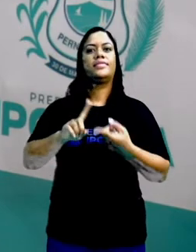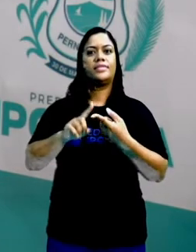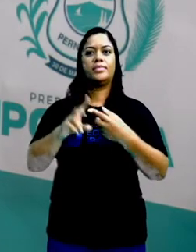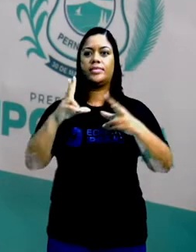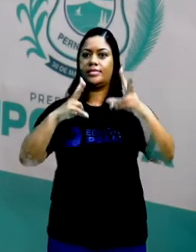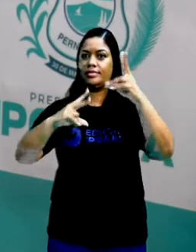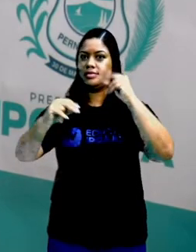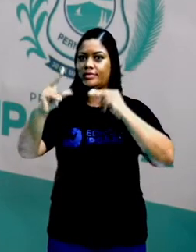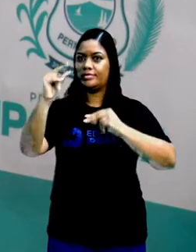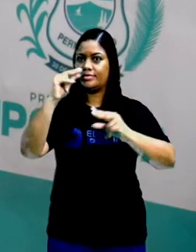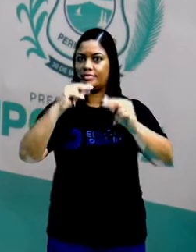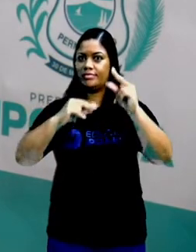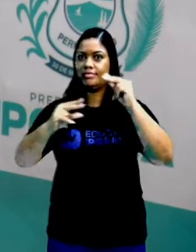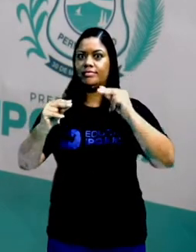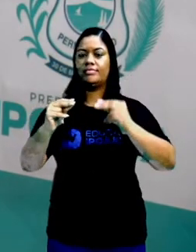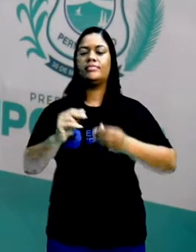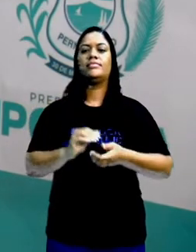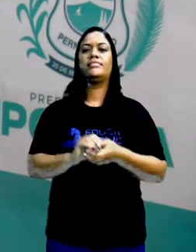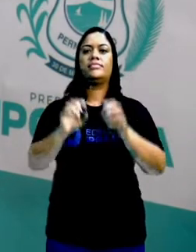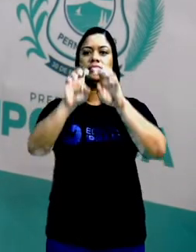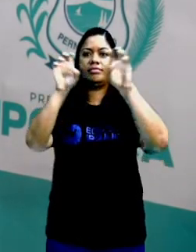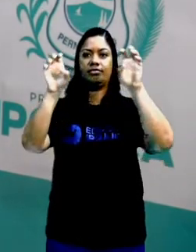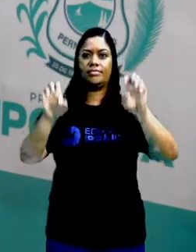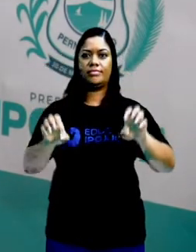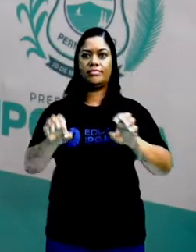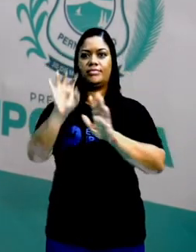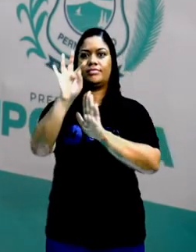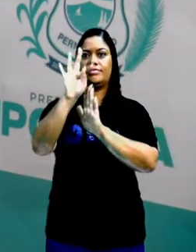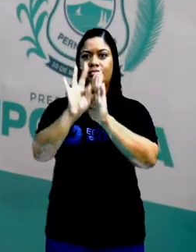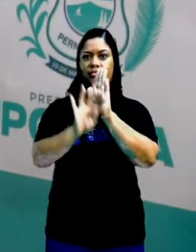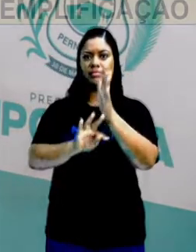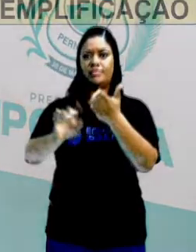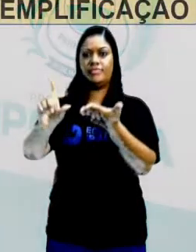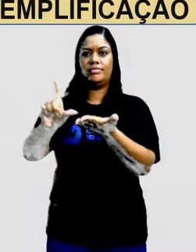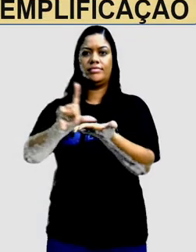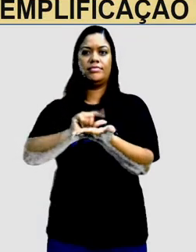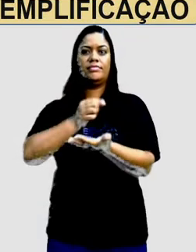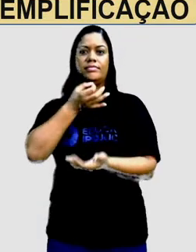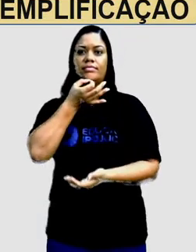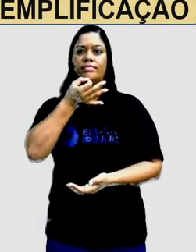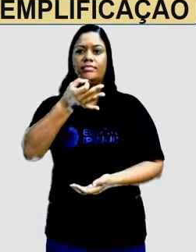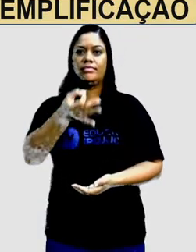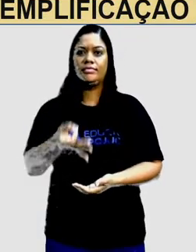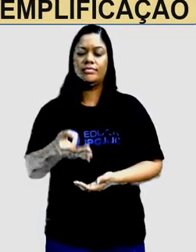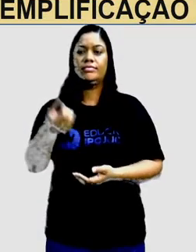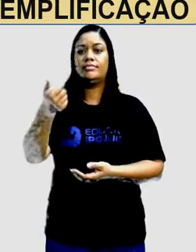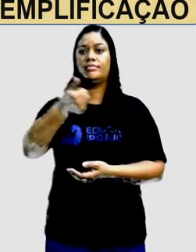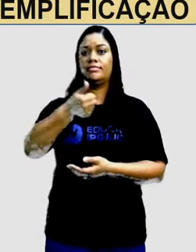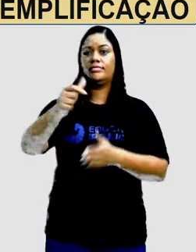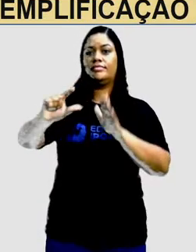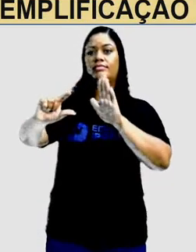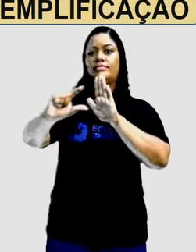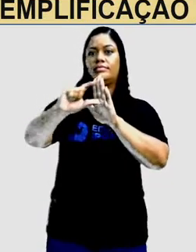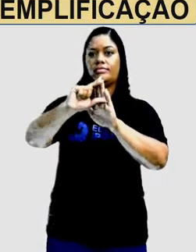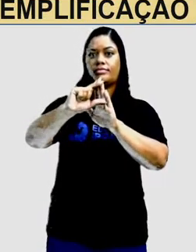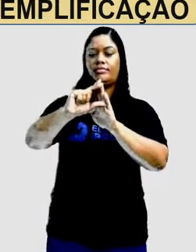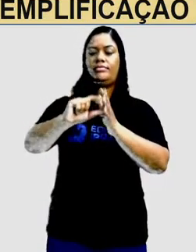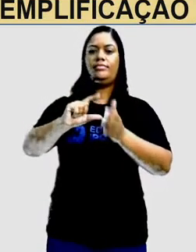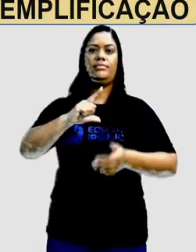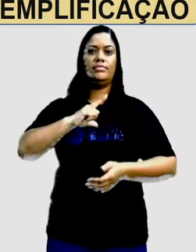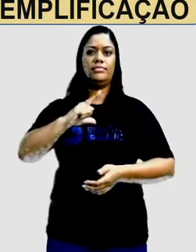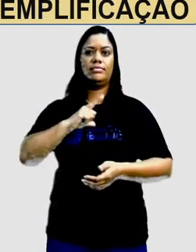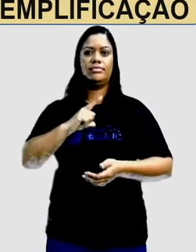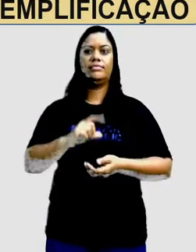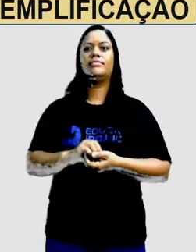OC Genie E aí é estrutura do texto artigo de opinião no primeiro parágrafo ele geralmente